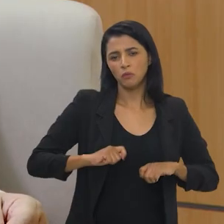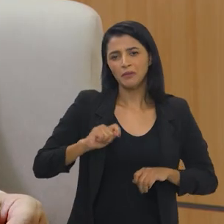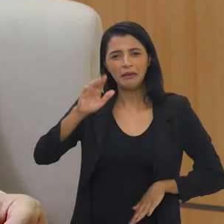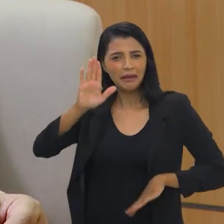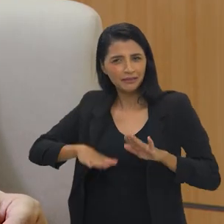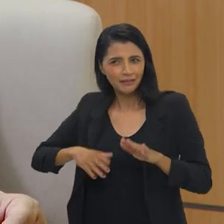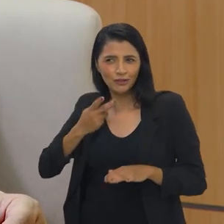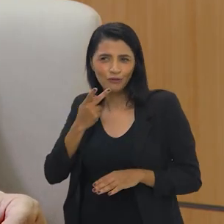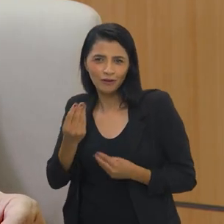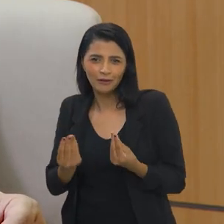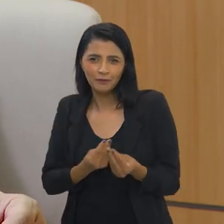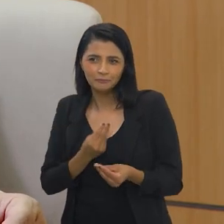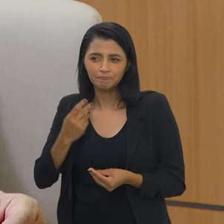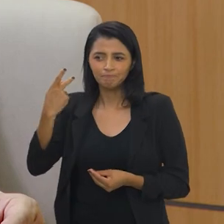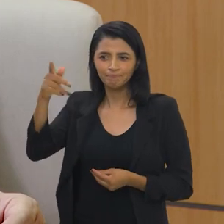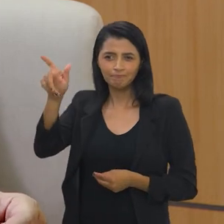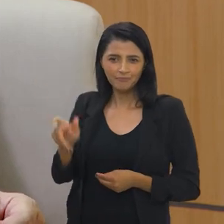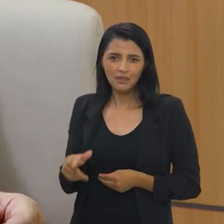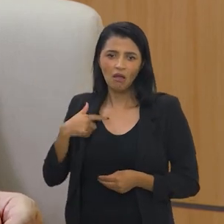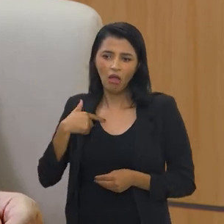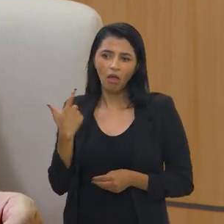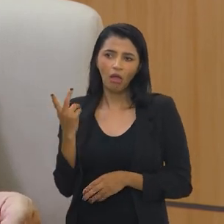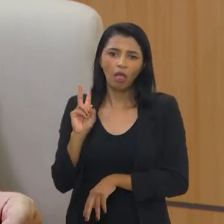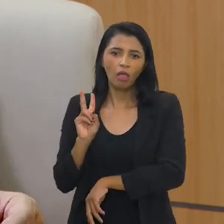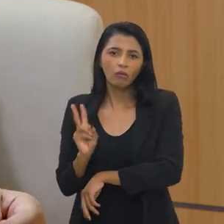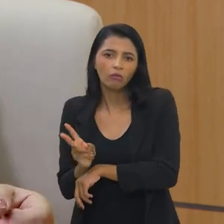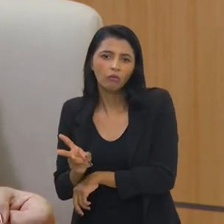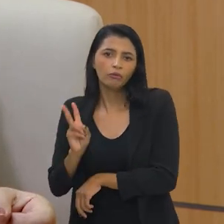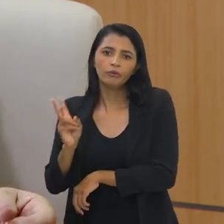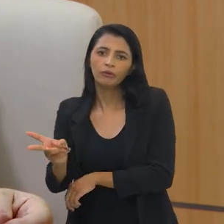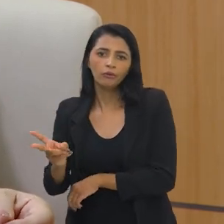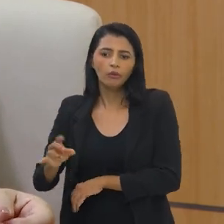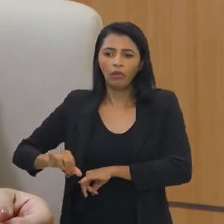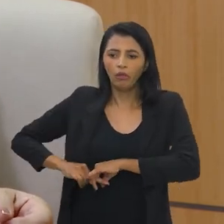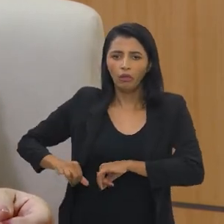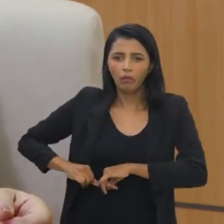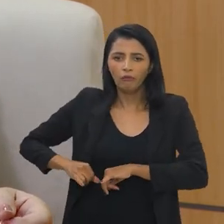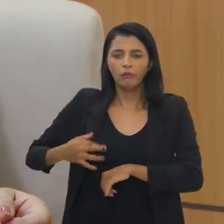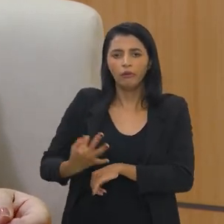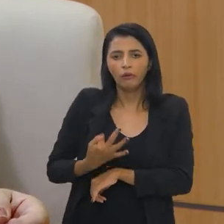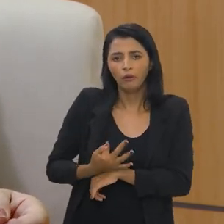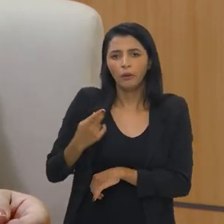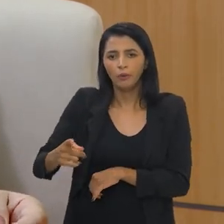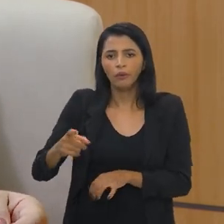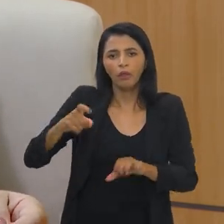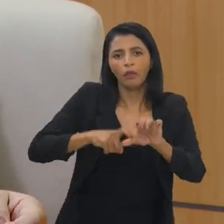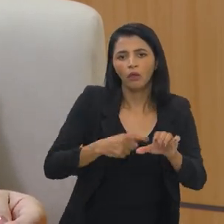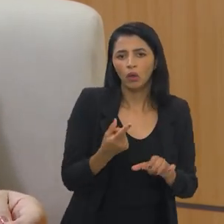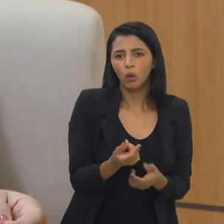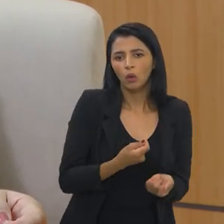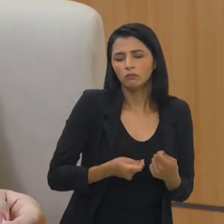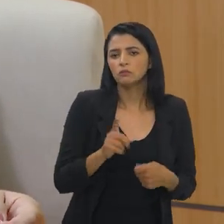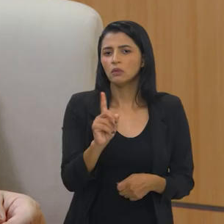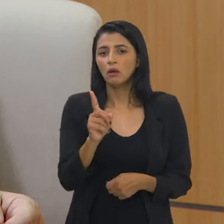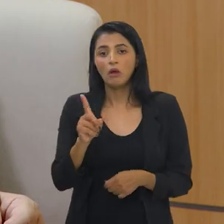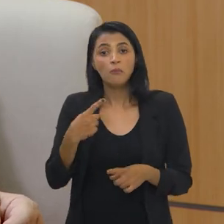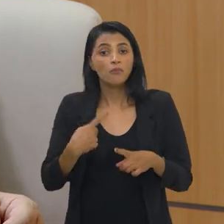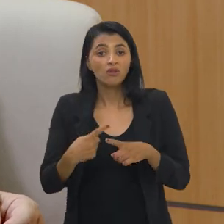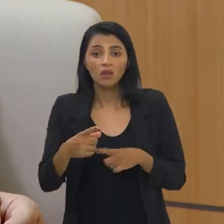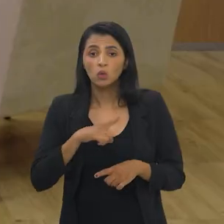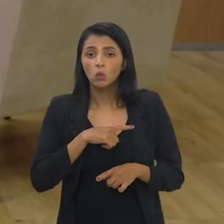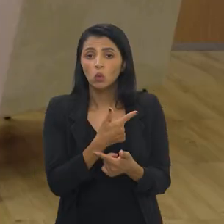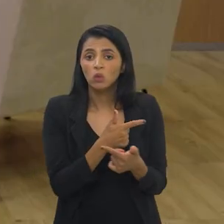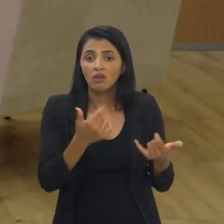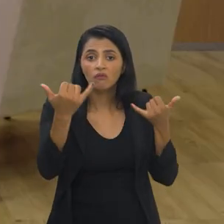vezes nós falamos que as mulheres não sai da situação de violência por dependência Econômica Mas é por falta de informação